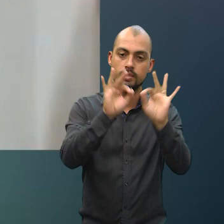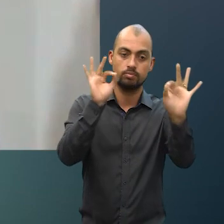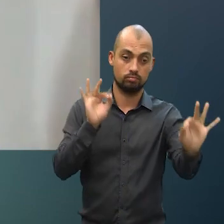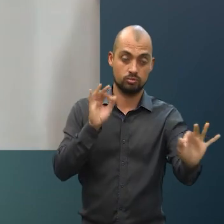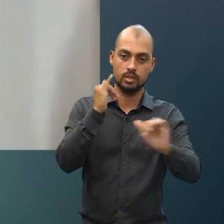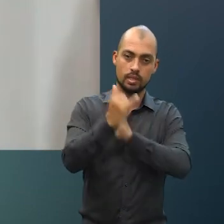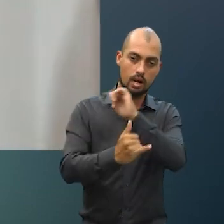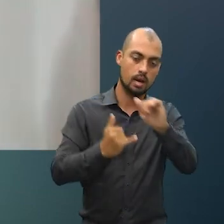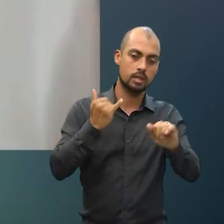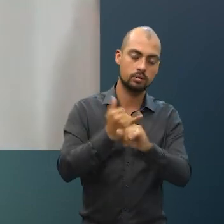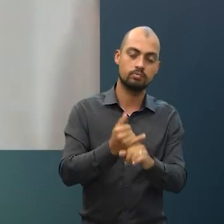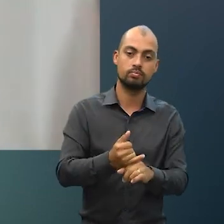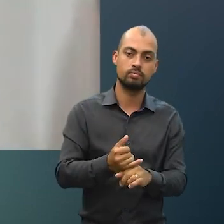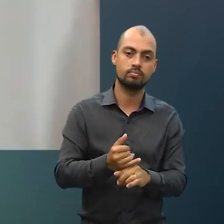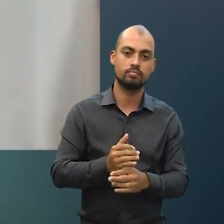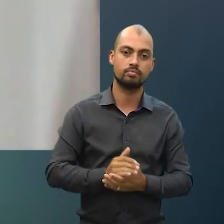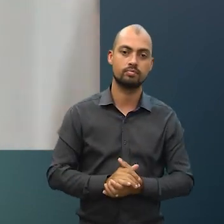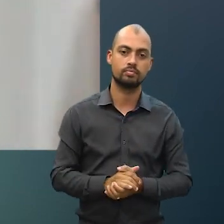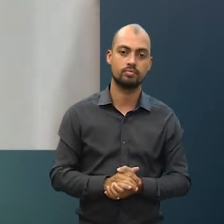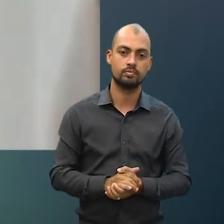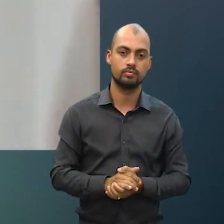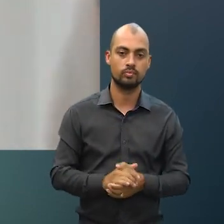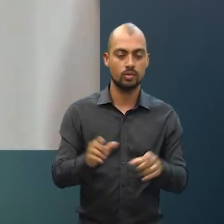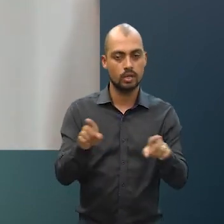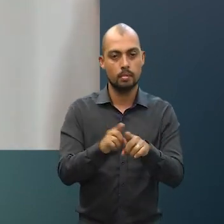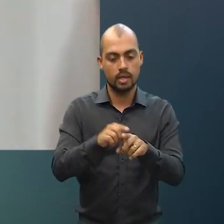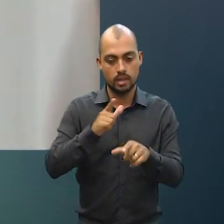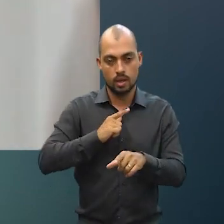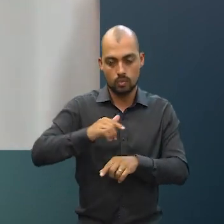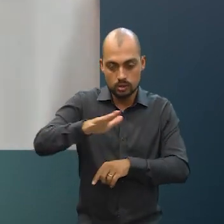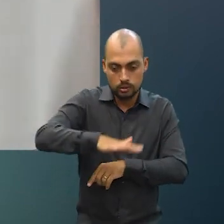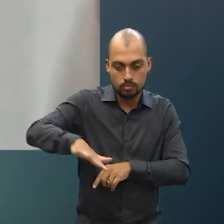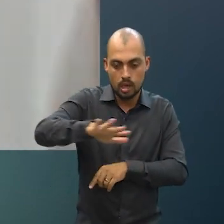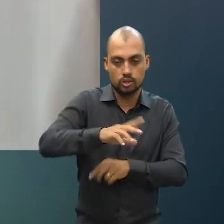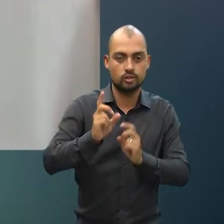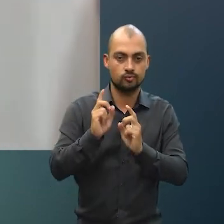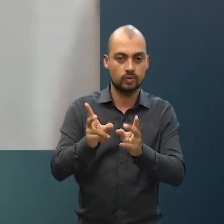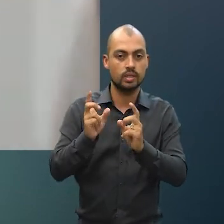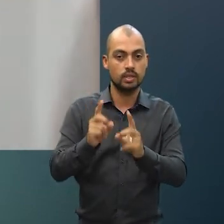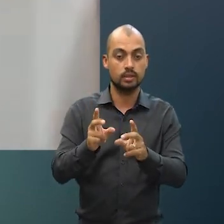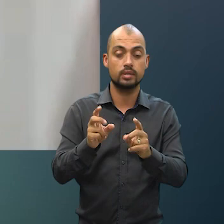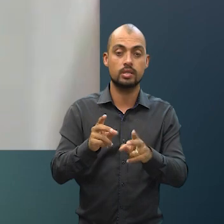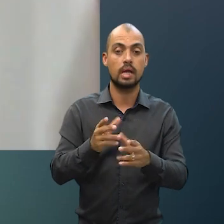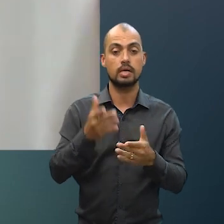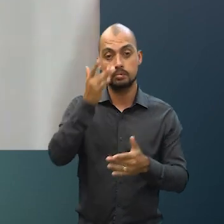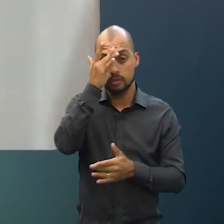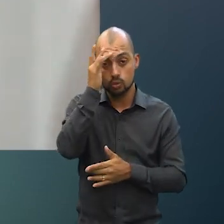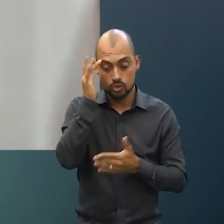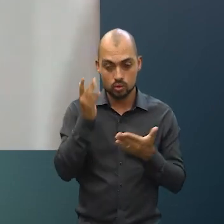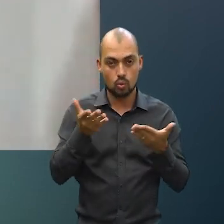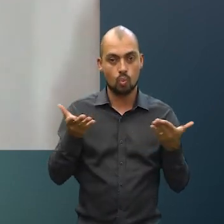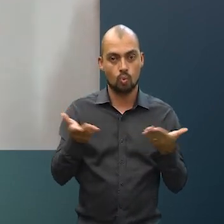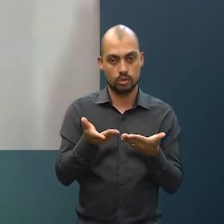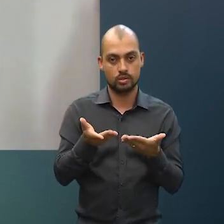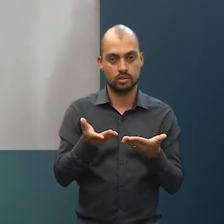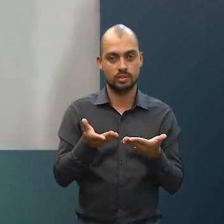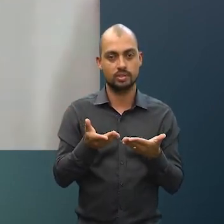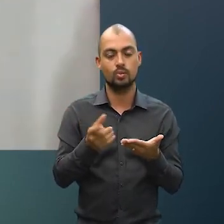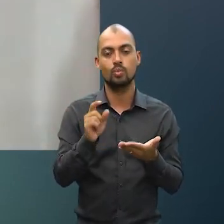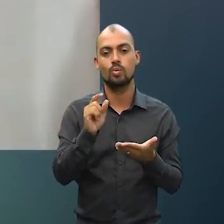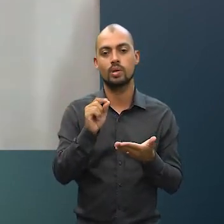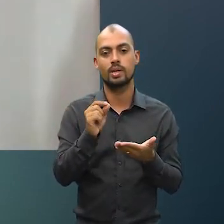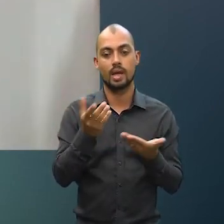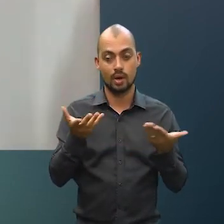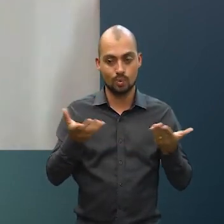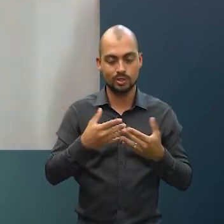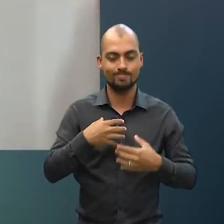certeza há um espaço, né, de consumo para isso. Então, as pessoas também hoje, o consumidor, ele está mais